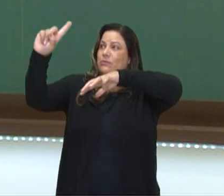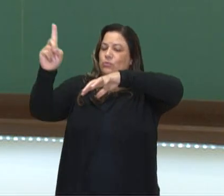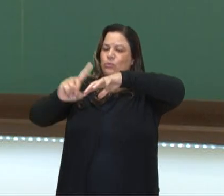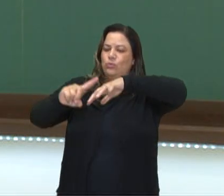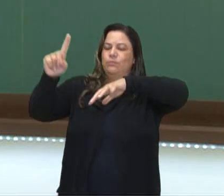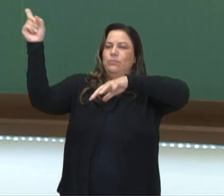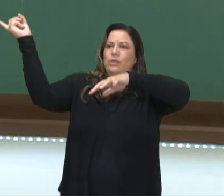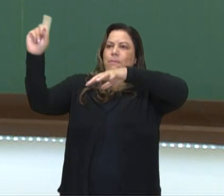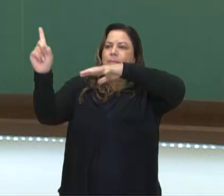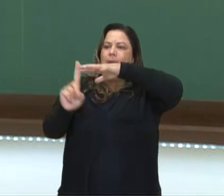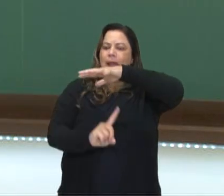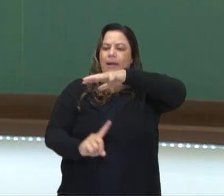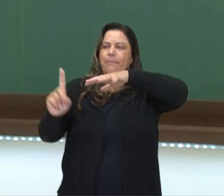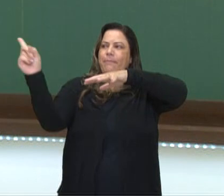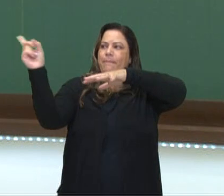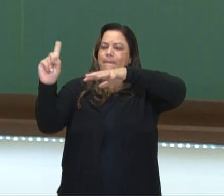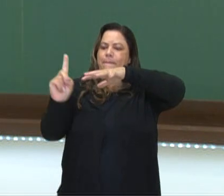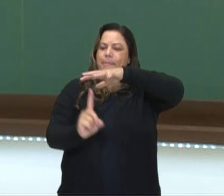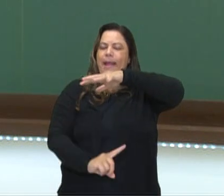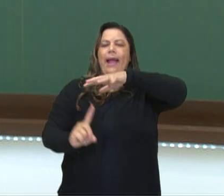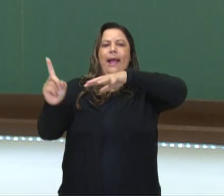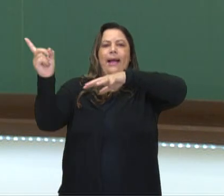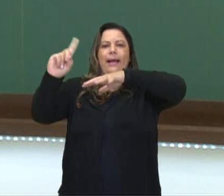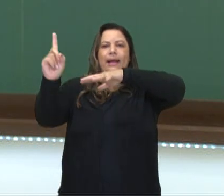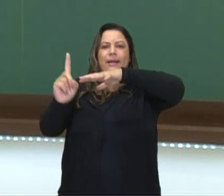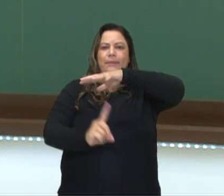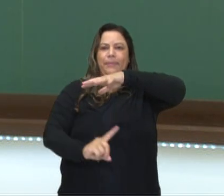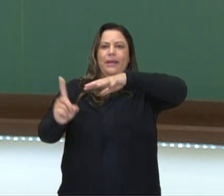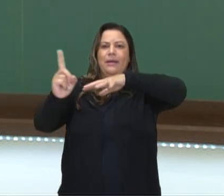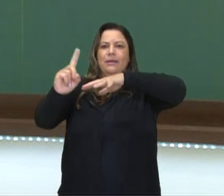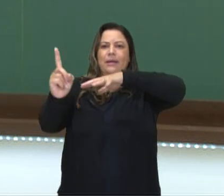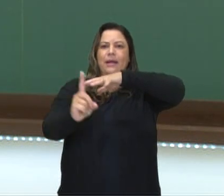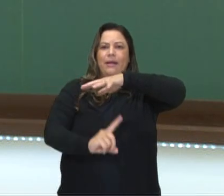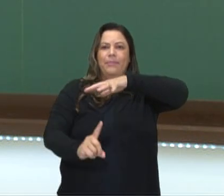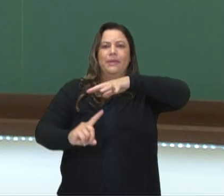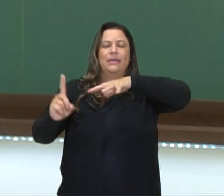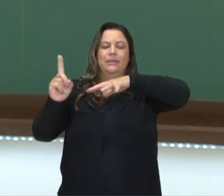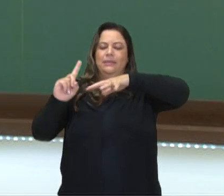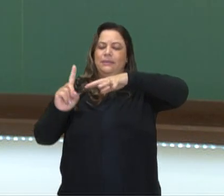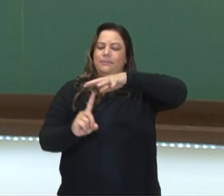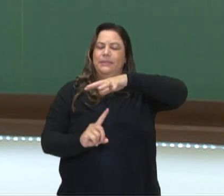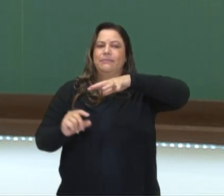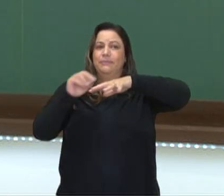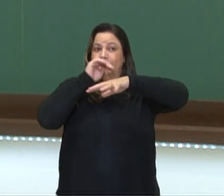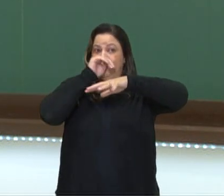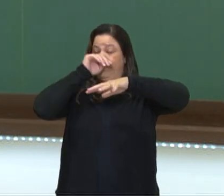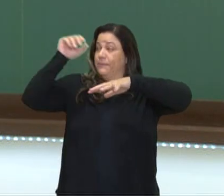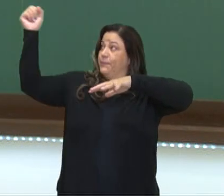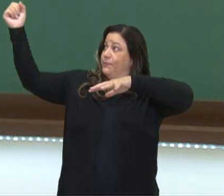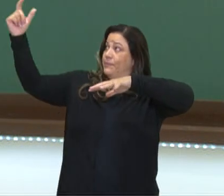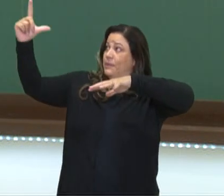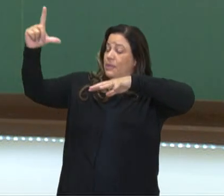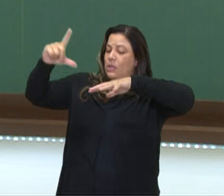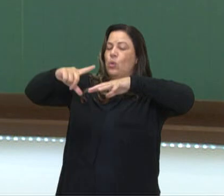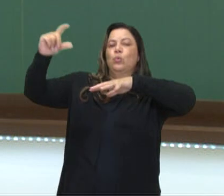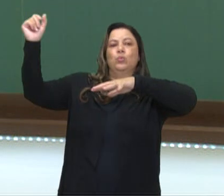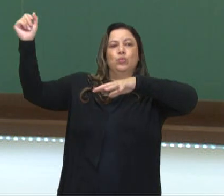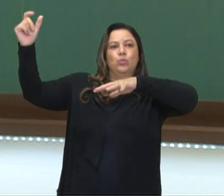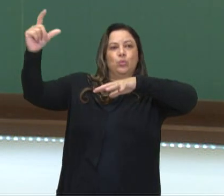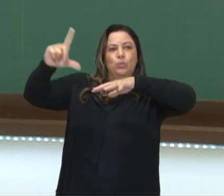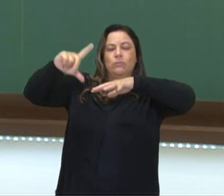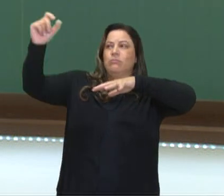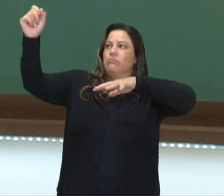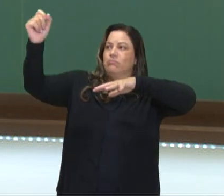diretamente a superfície terrestre. E perceba que, à medida com que a radiação solar ela chega na atmosfera